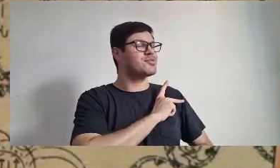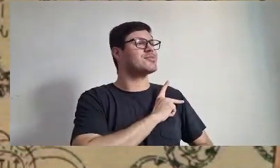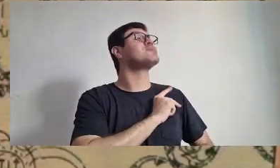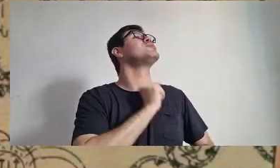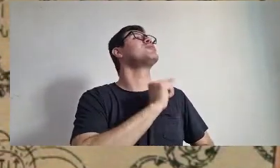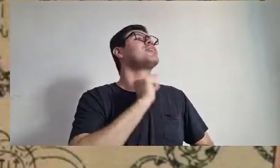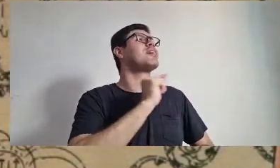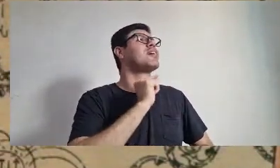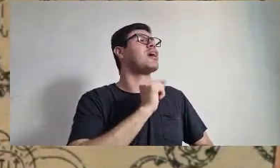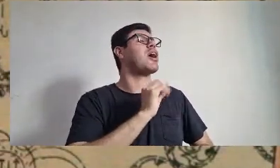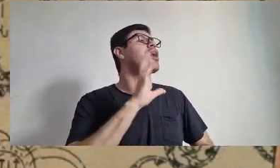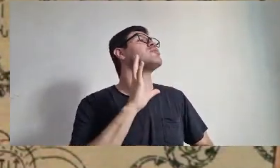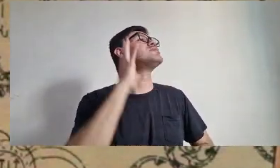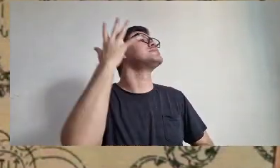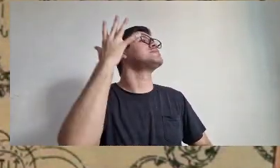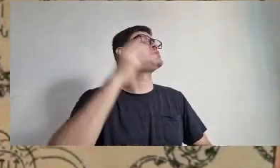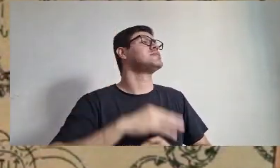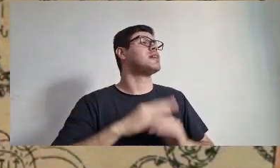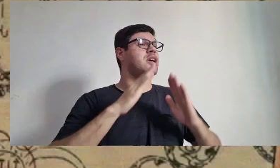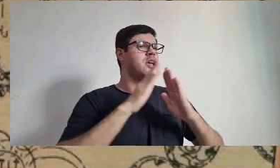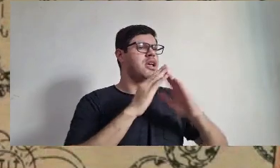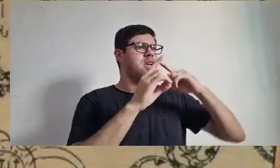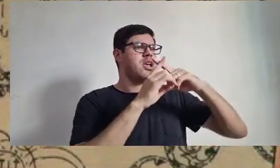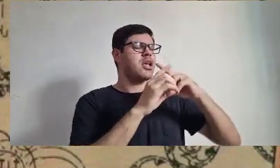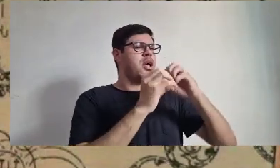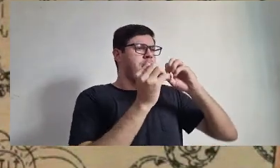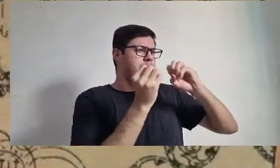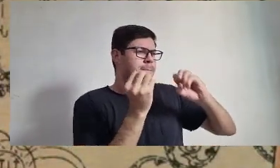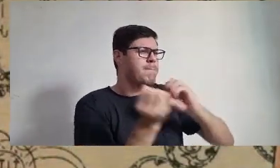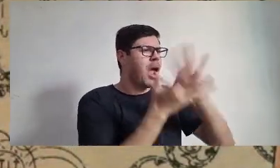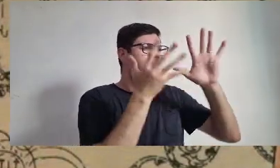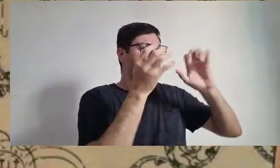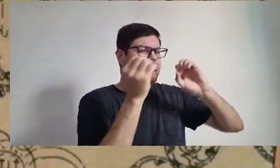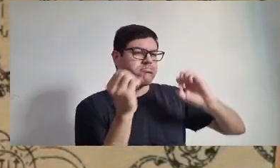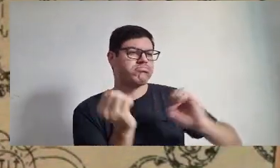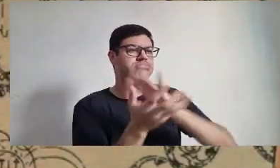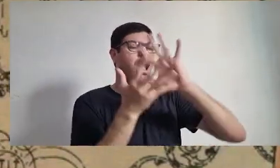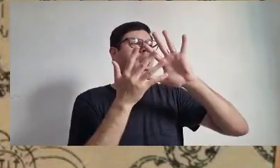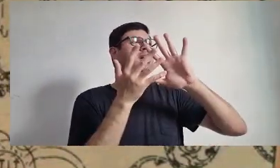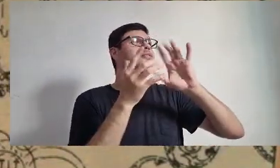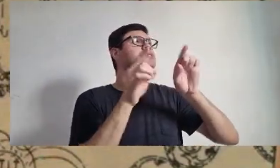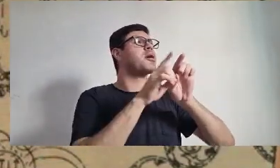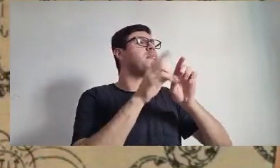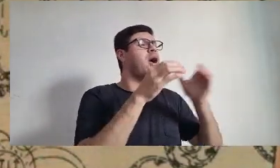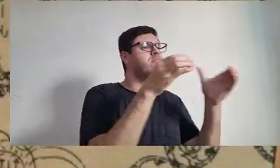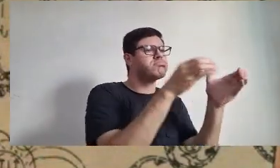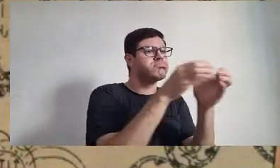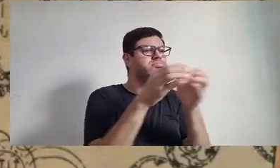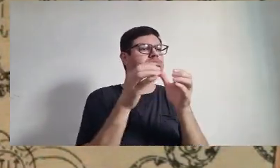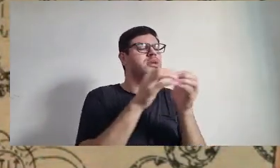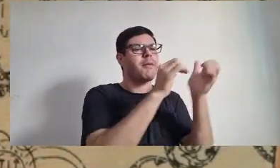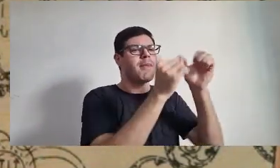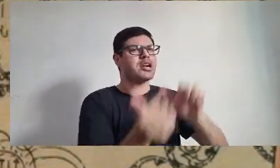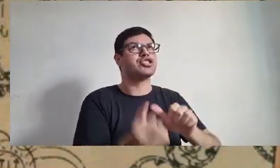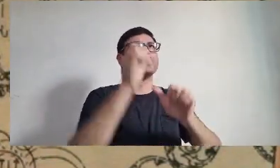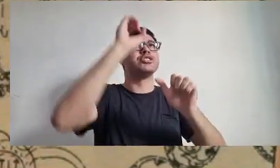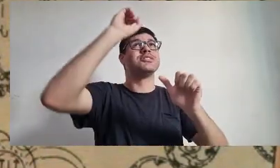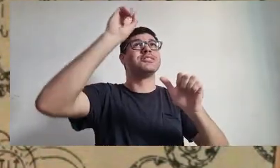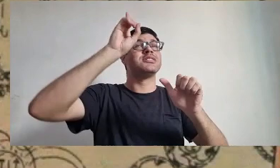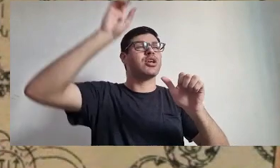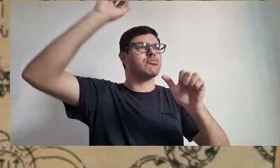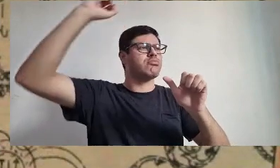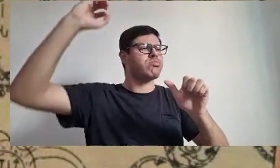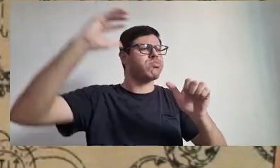né? Os milagres, as maravilhas, o tipo de pregação, batismo com o Espírito Santo, que nós somos uma